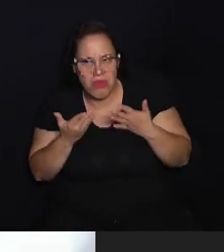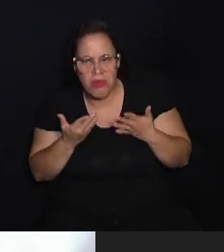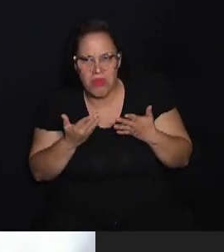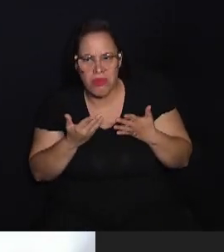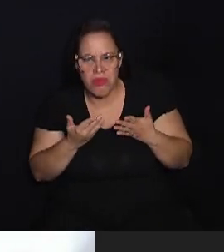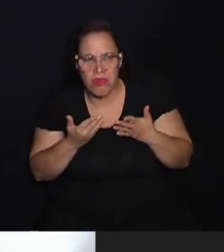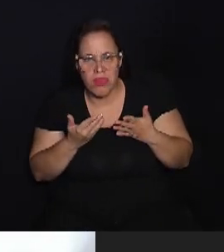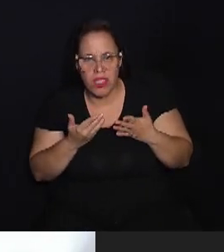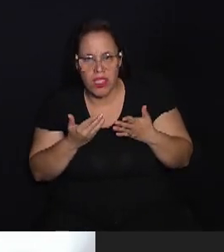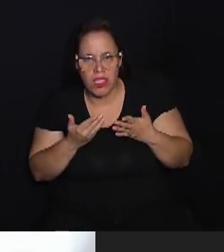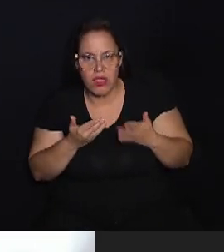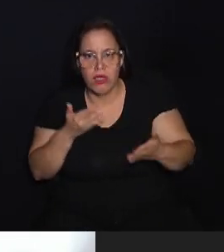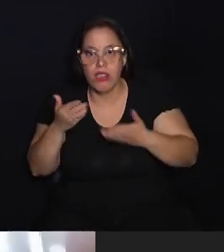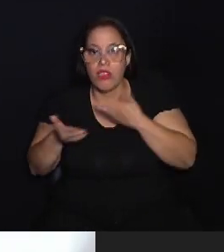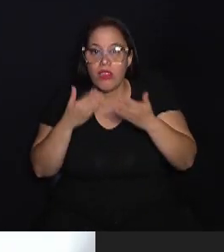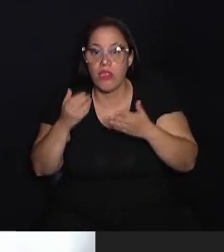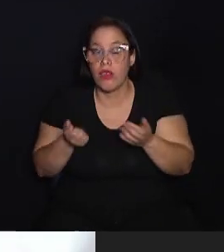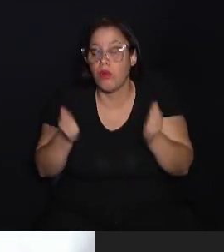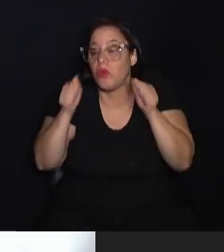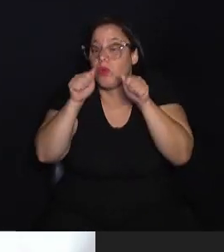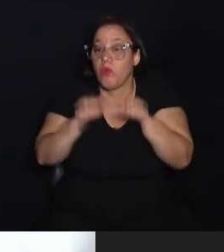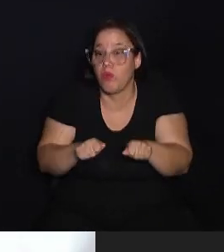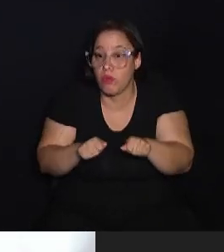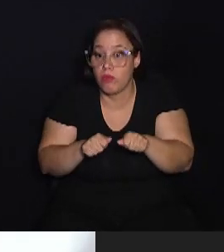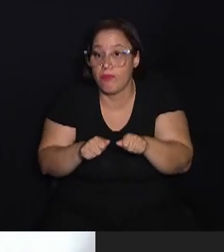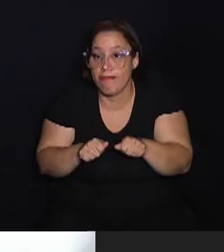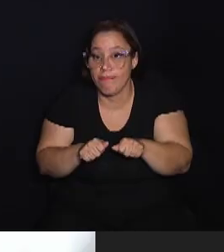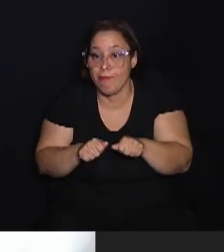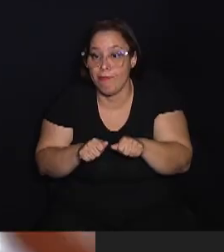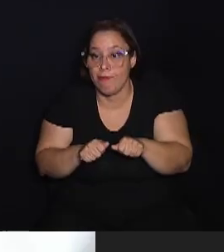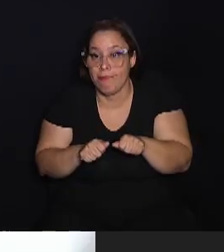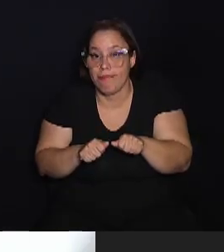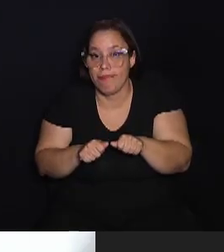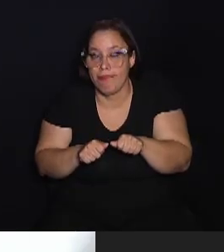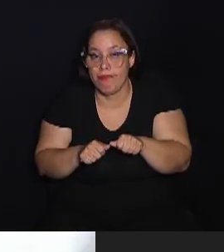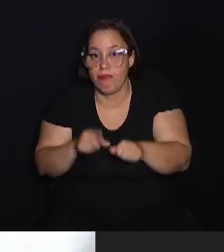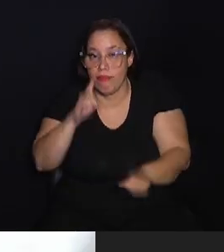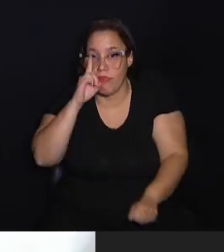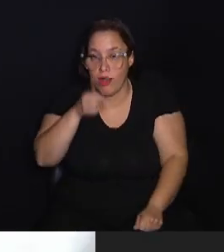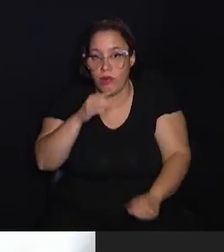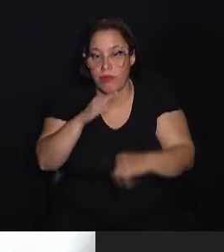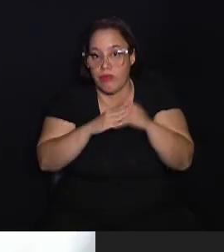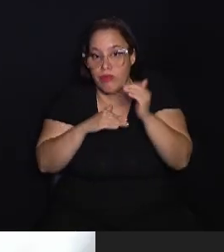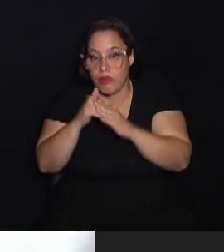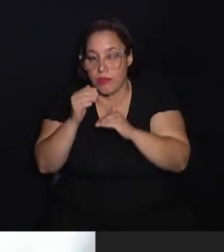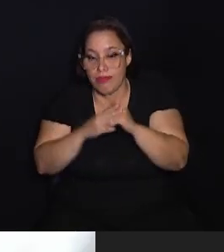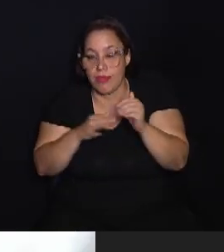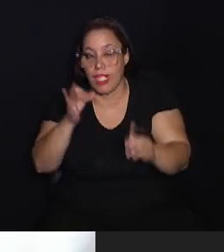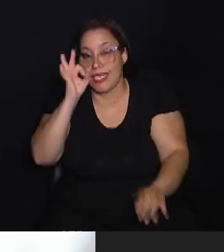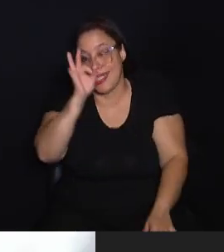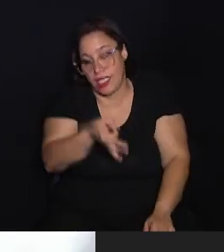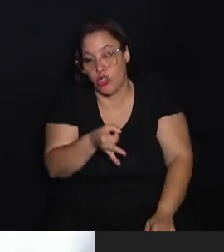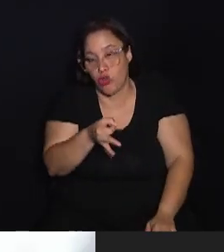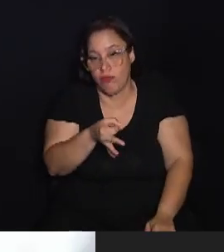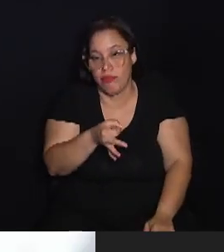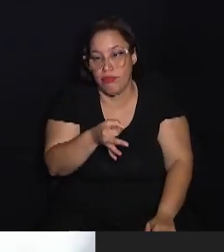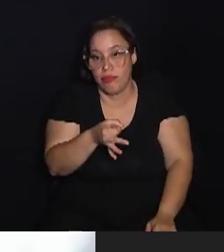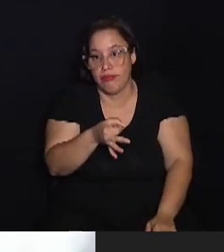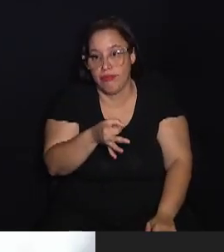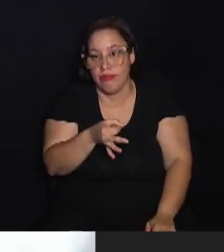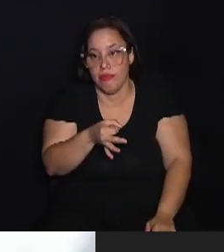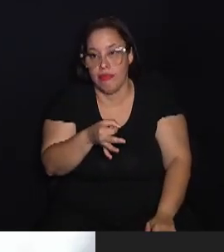Ele interfere com a possibilidade, a chance de um determinado tratamento funcionar.